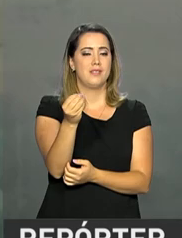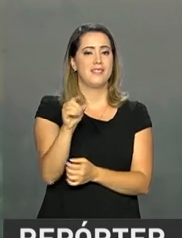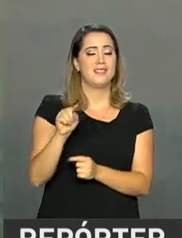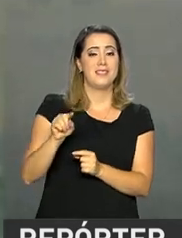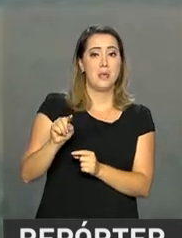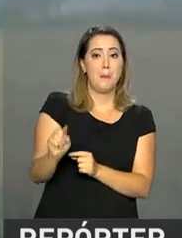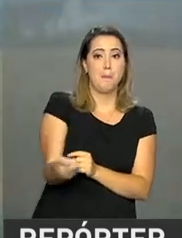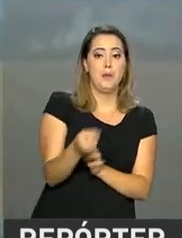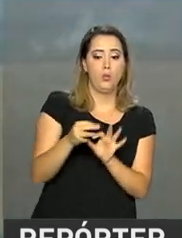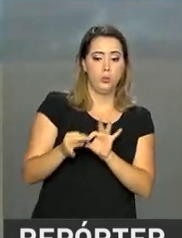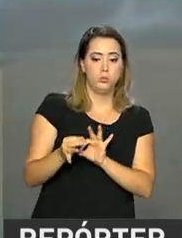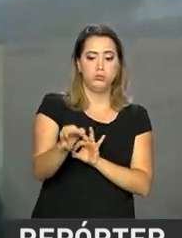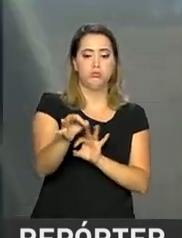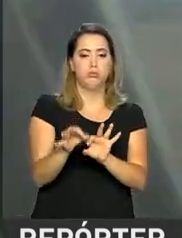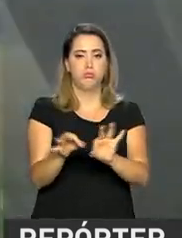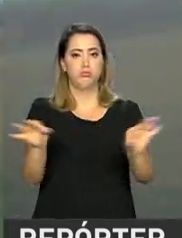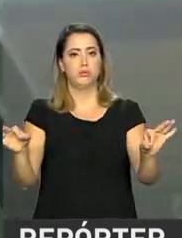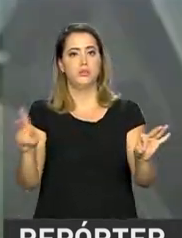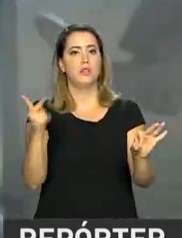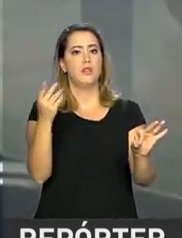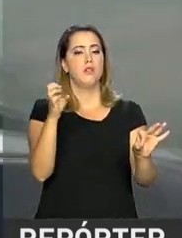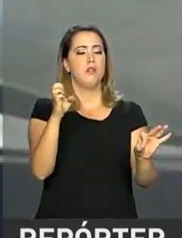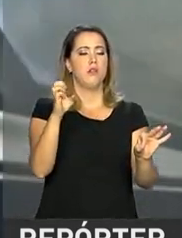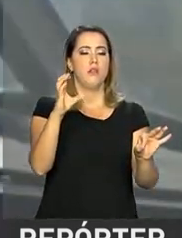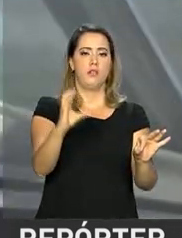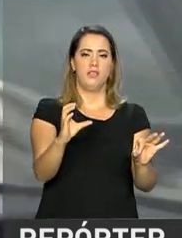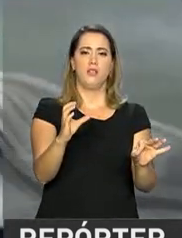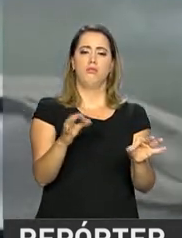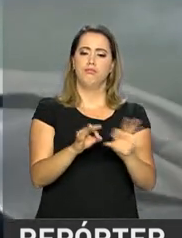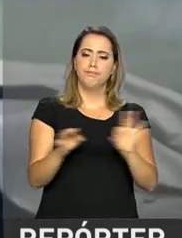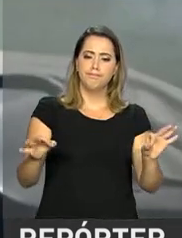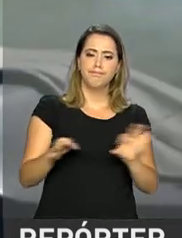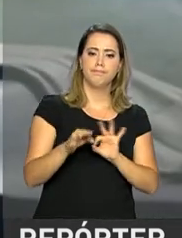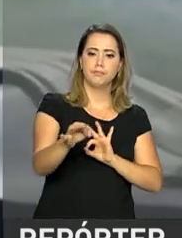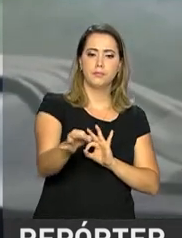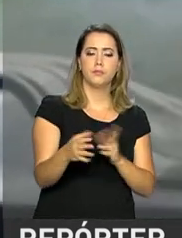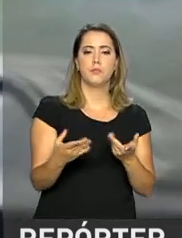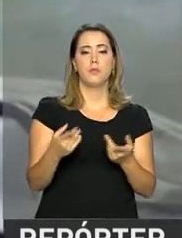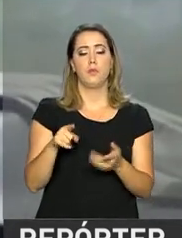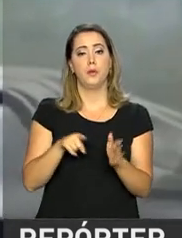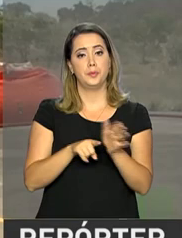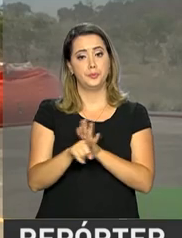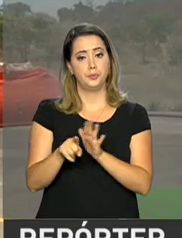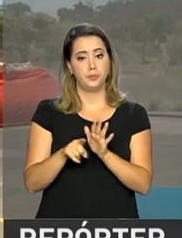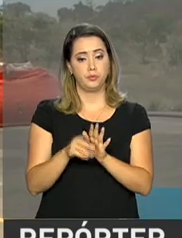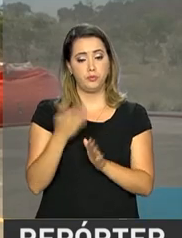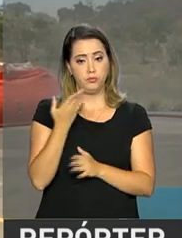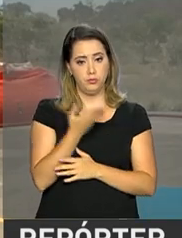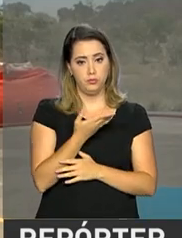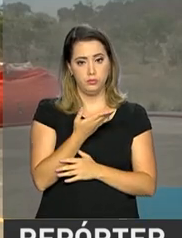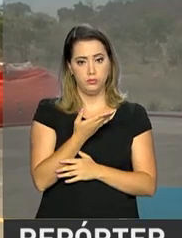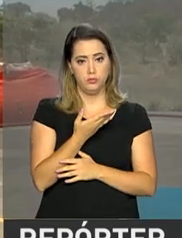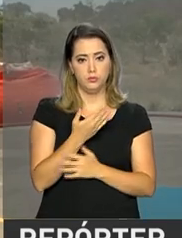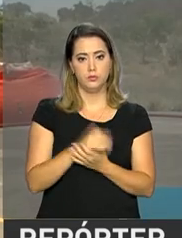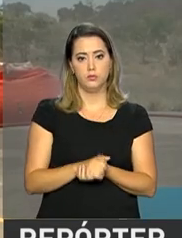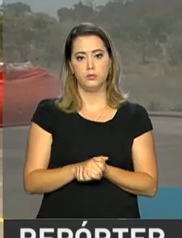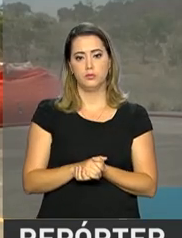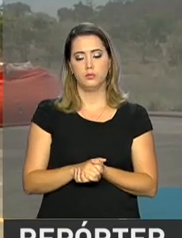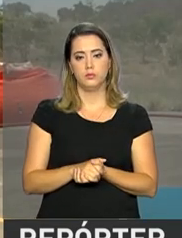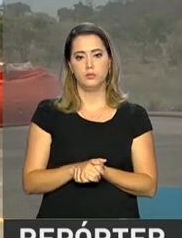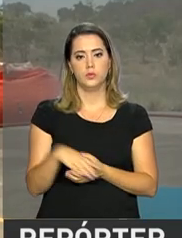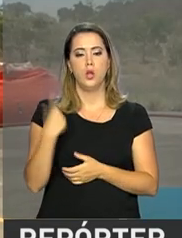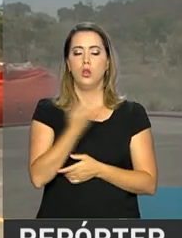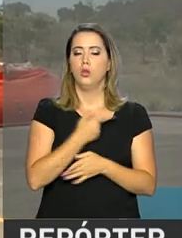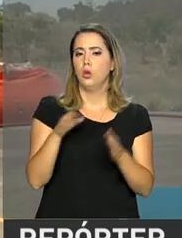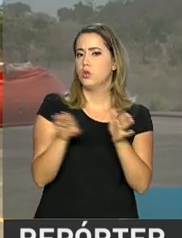da reserva, segundo informações do Instituto Chico Mendes de Conservação da Biodiversidade. Aqui chegamos, montamos um equipamento,